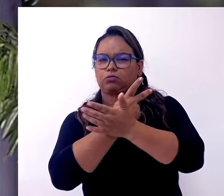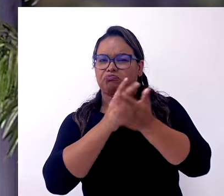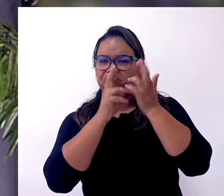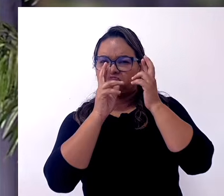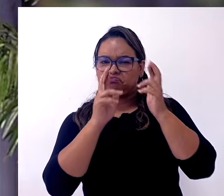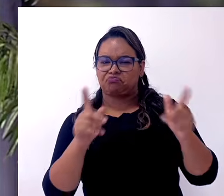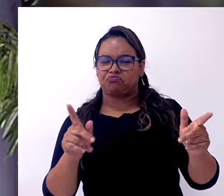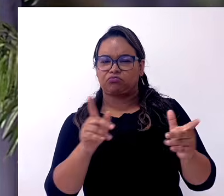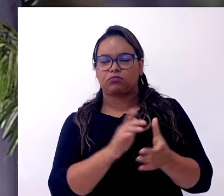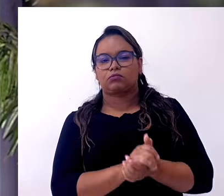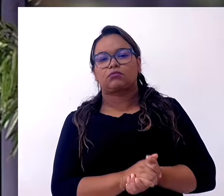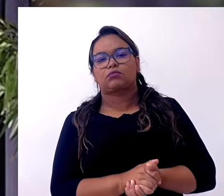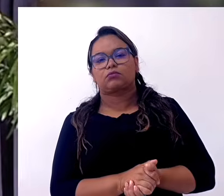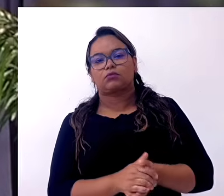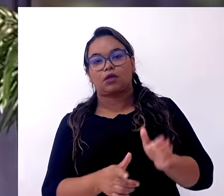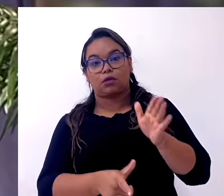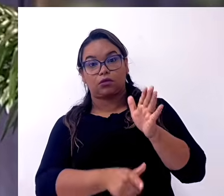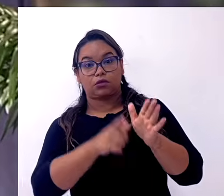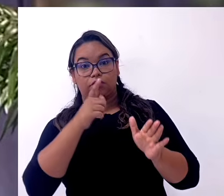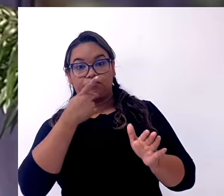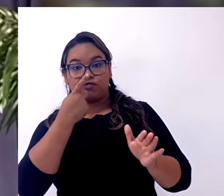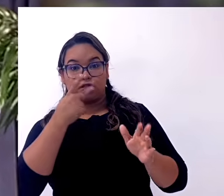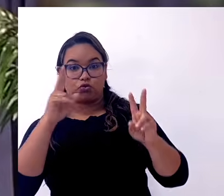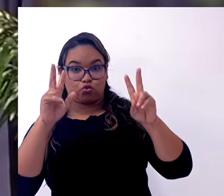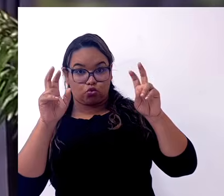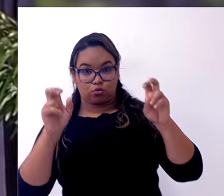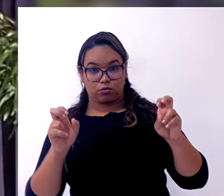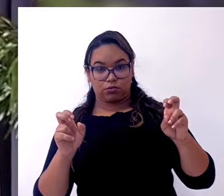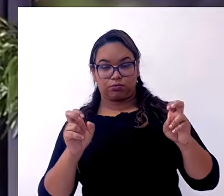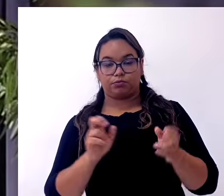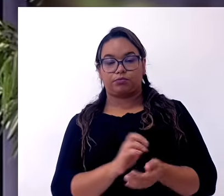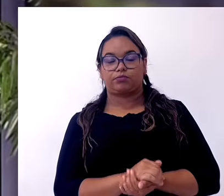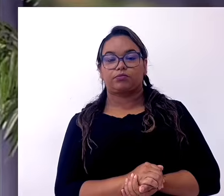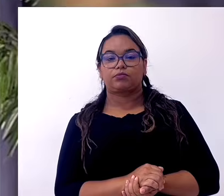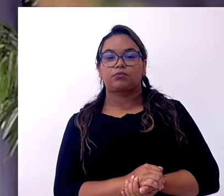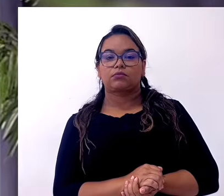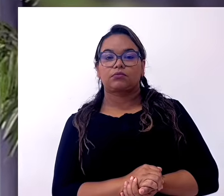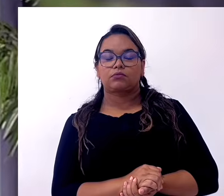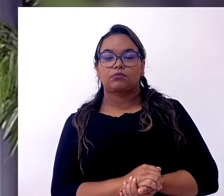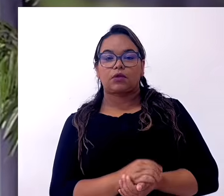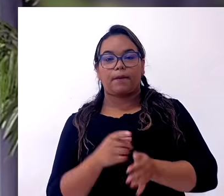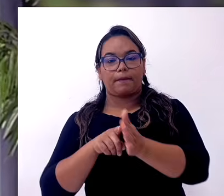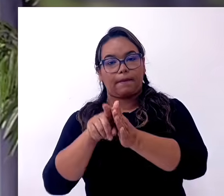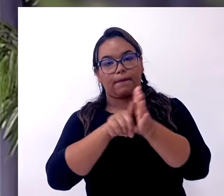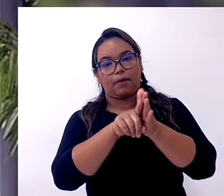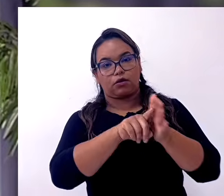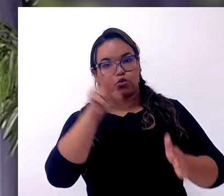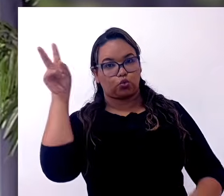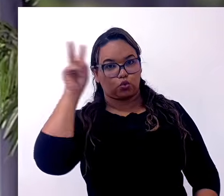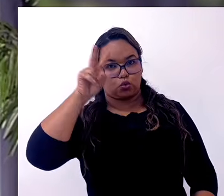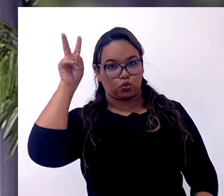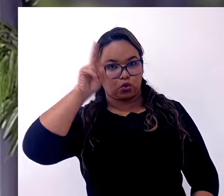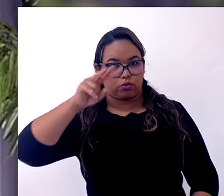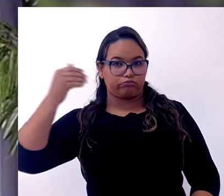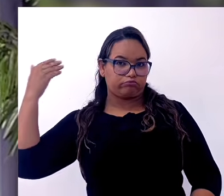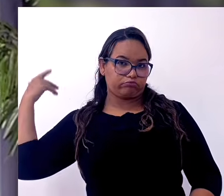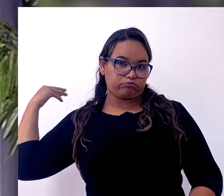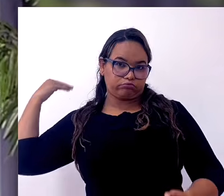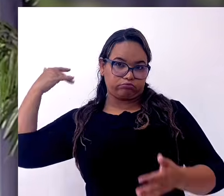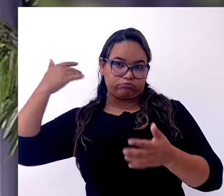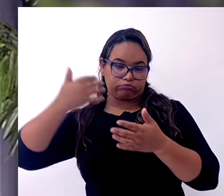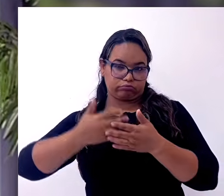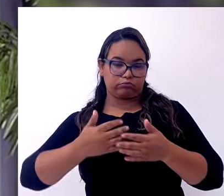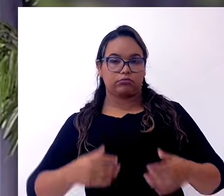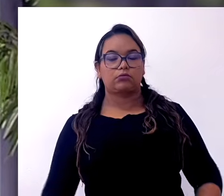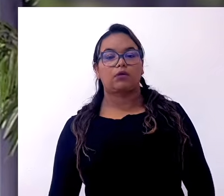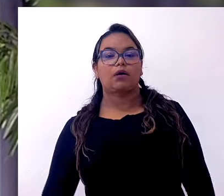e que eles tinham um número. Mas quando esse edifício explodiu, não havia nenhuma cratera no lugar onde este caminhão